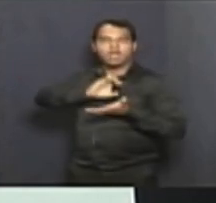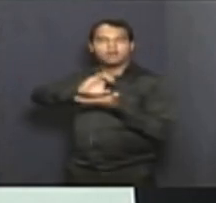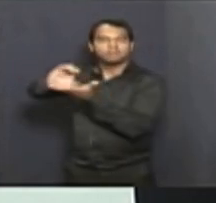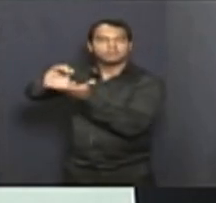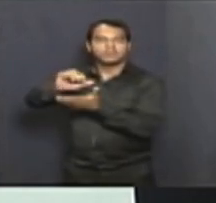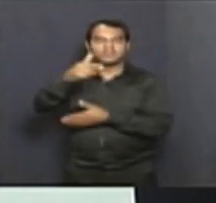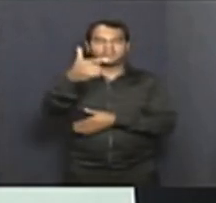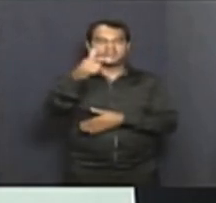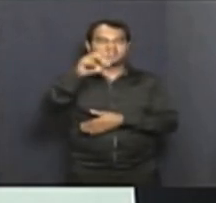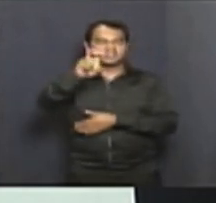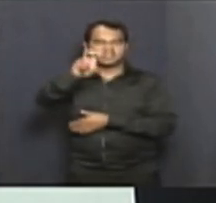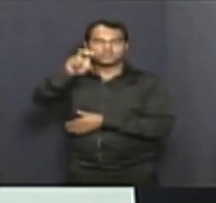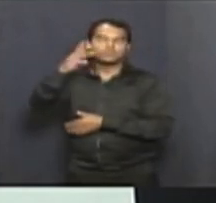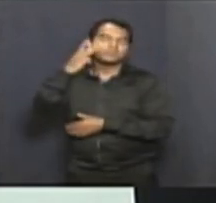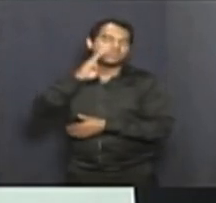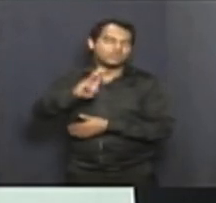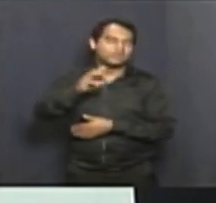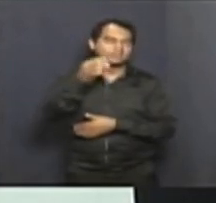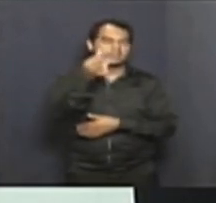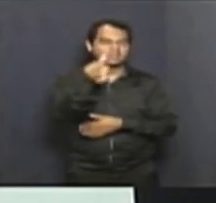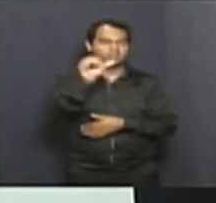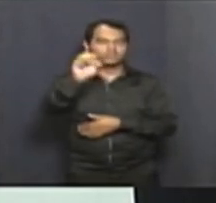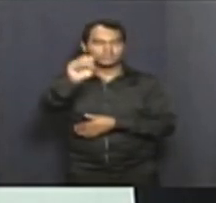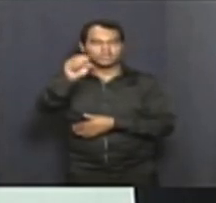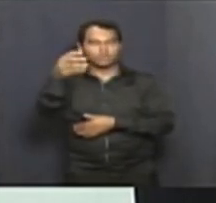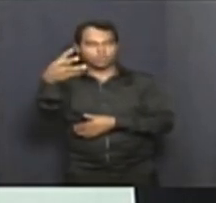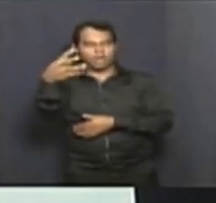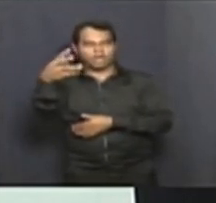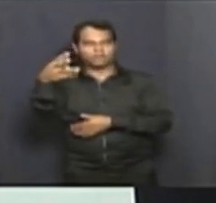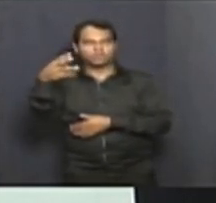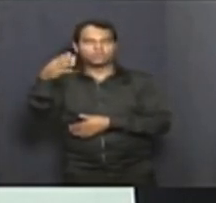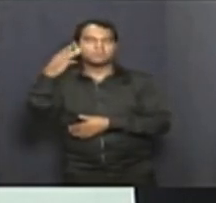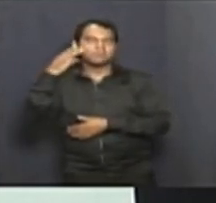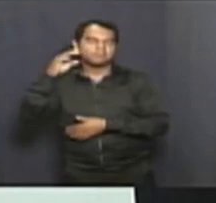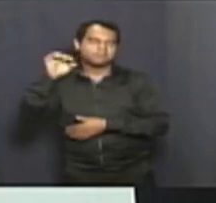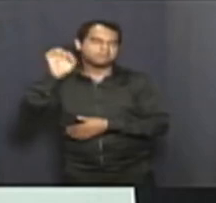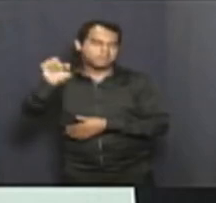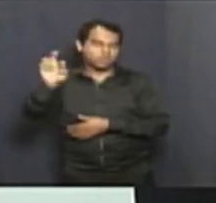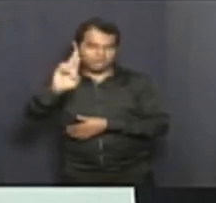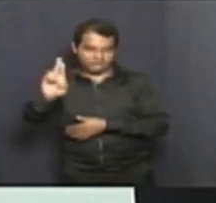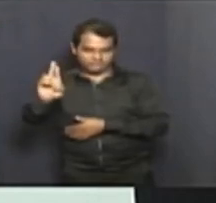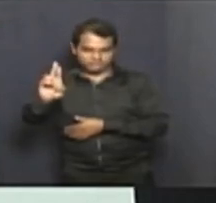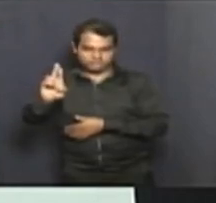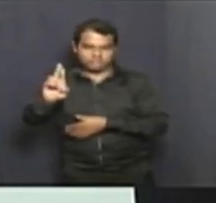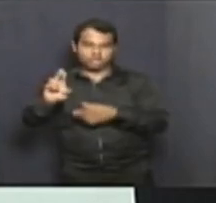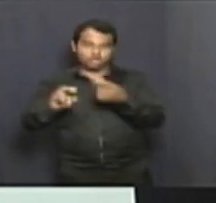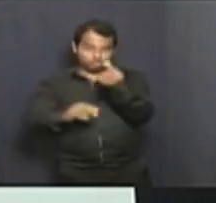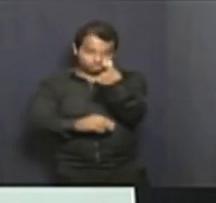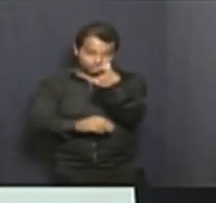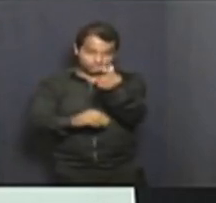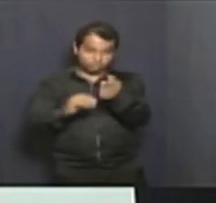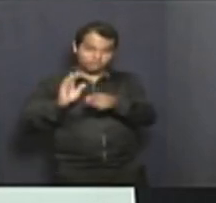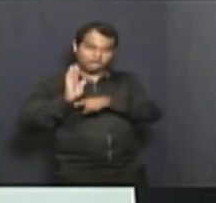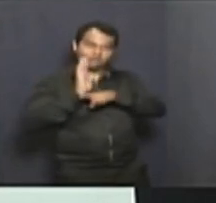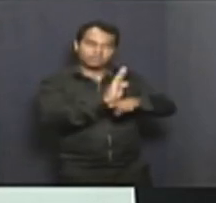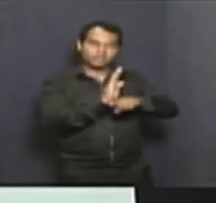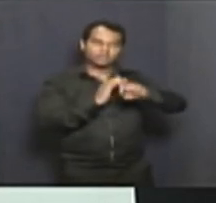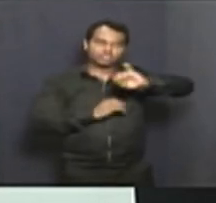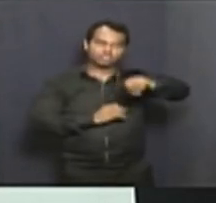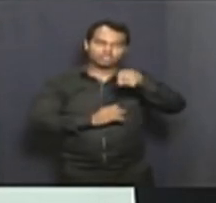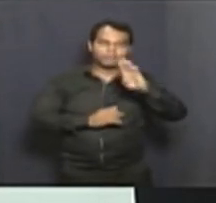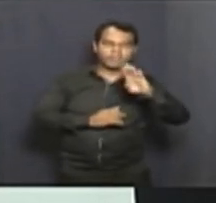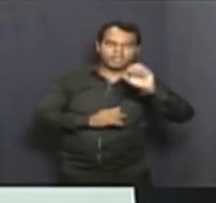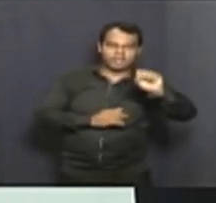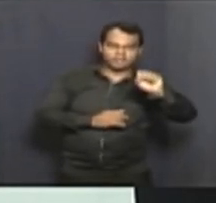seiscentos e oitenta e quatro mil reais o dinheiro beneficiado pelo jbs nessa operação do estoque foi